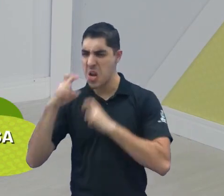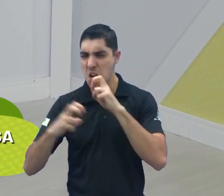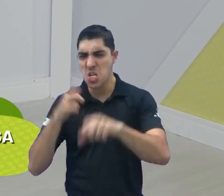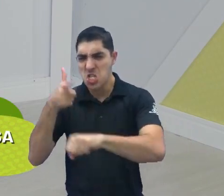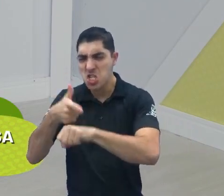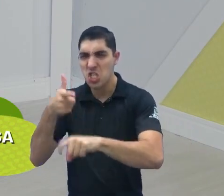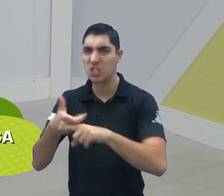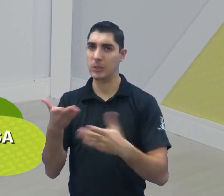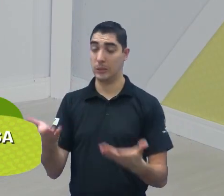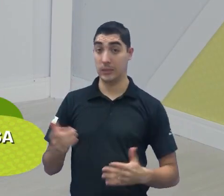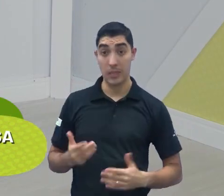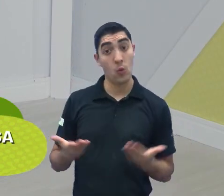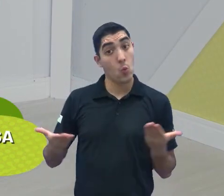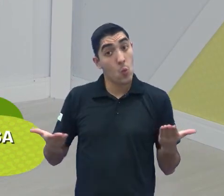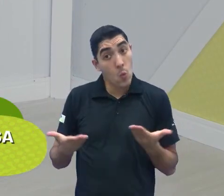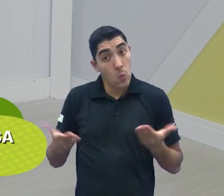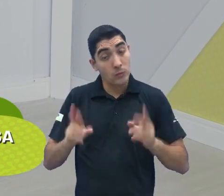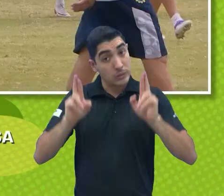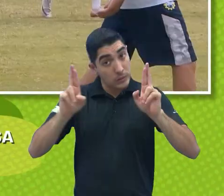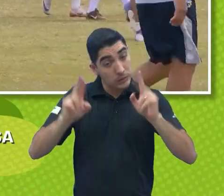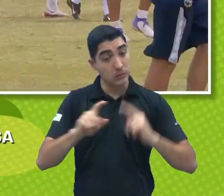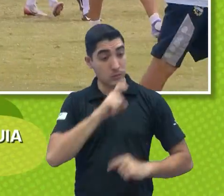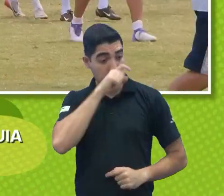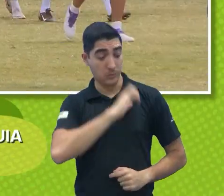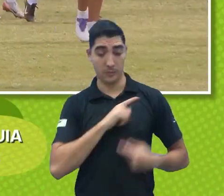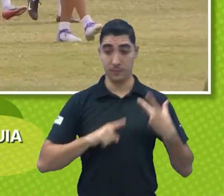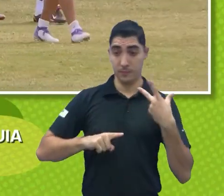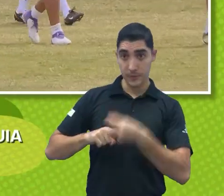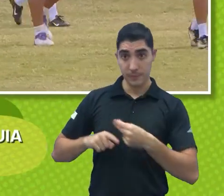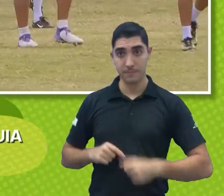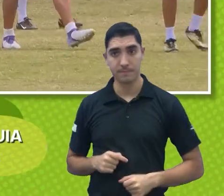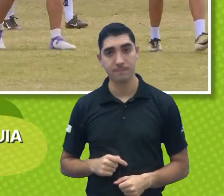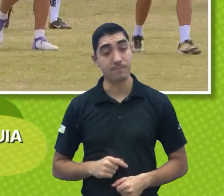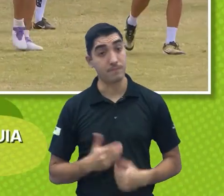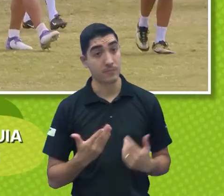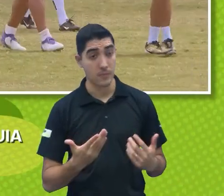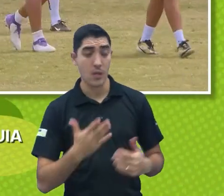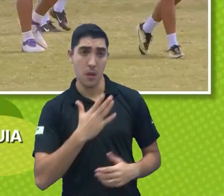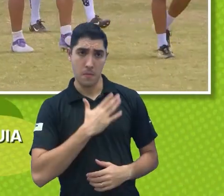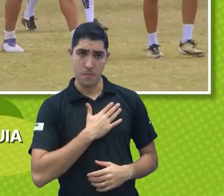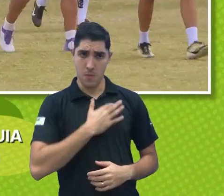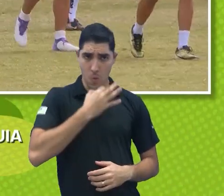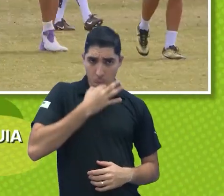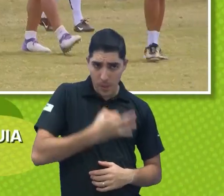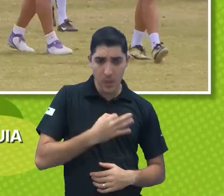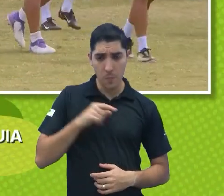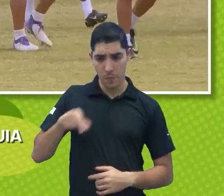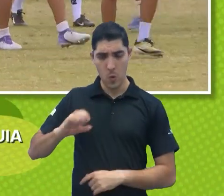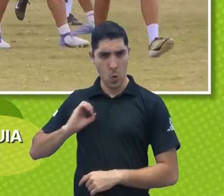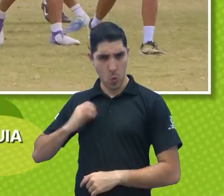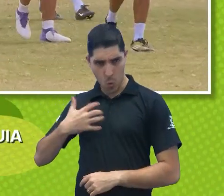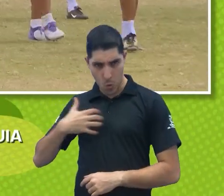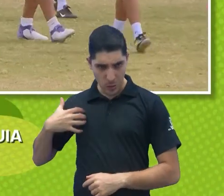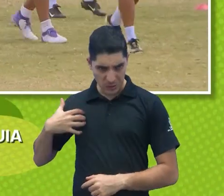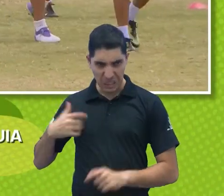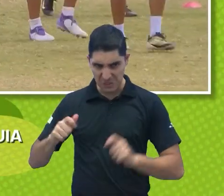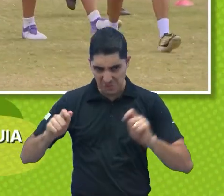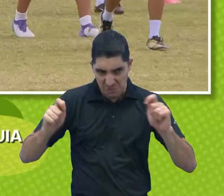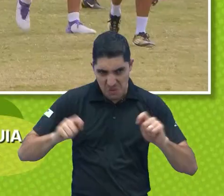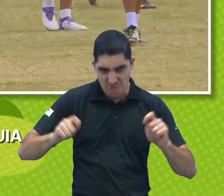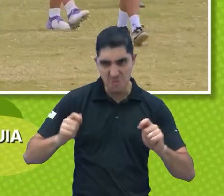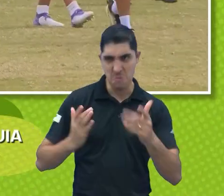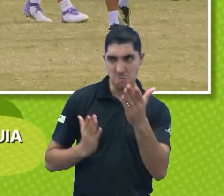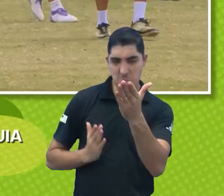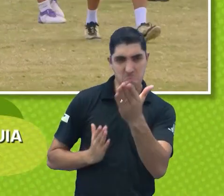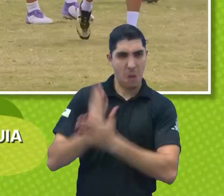vencer para ver se muda a história. É verdade, Vieira. O Osasco Sporting, na minha visão, não é uma equipe que chega para brigar pelo acesso